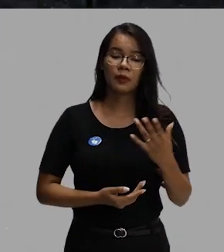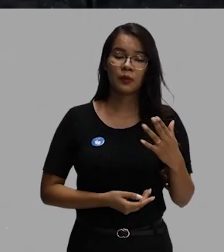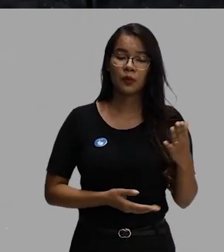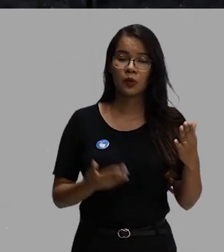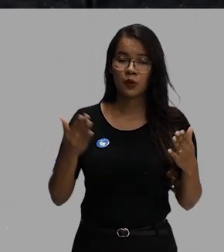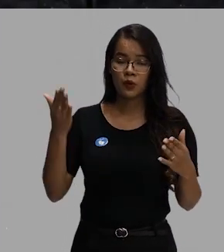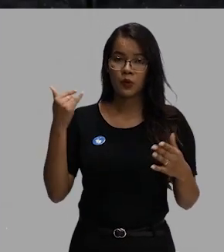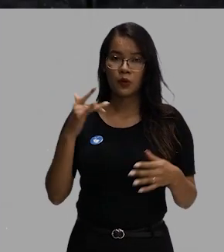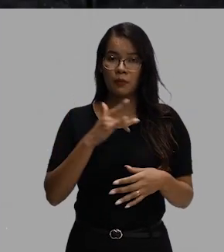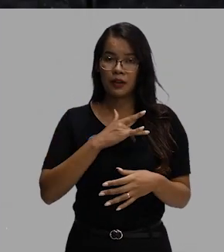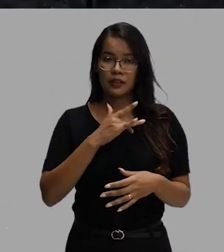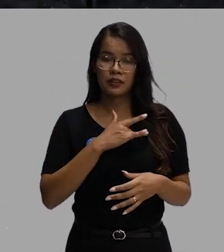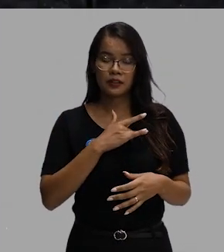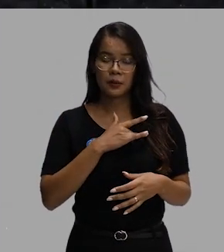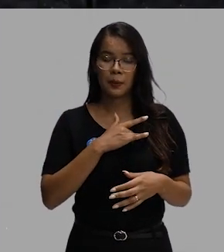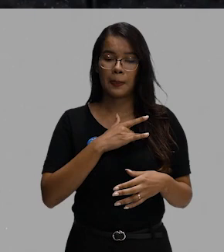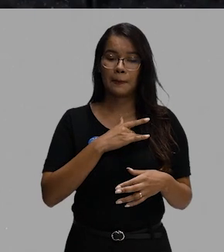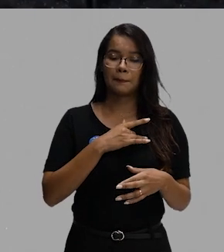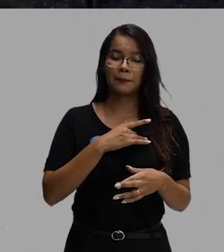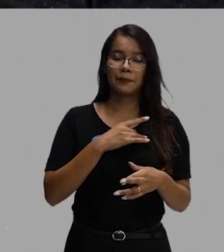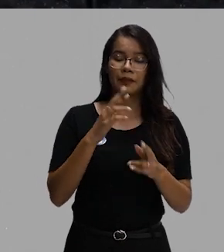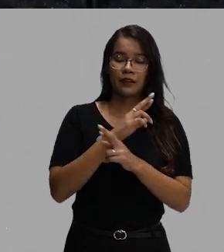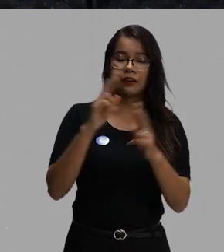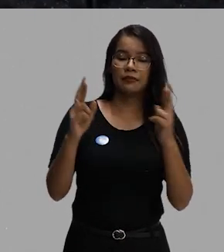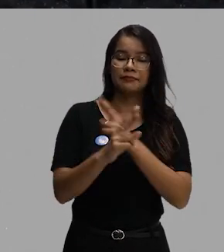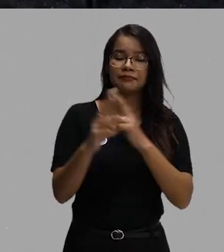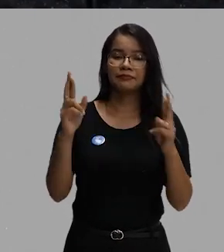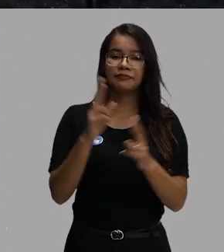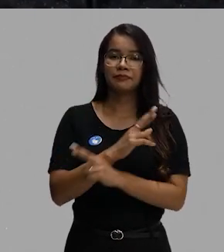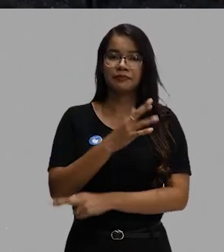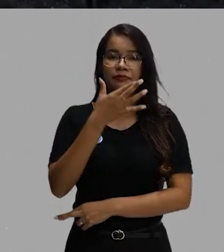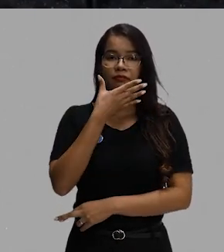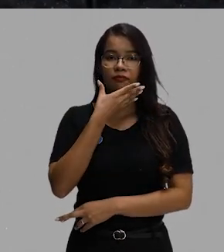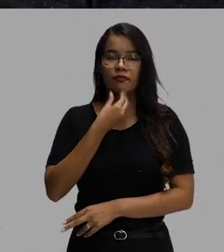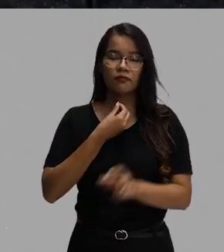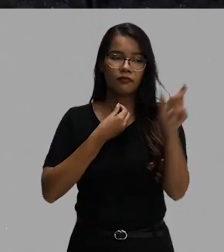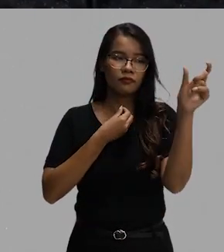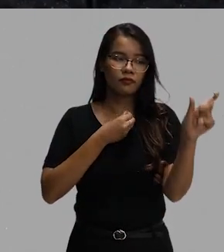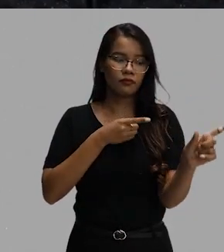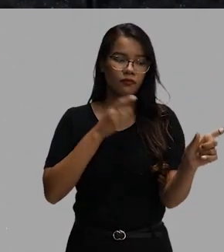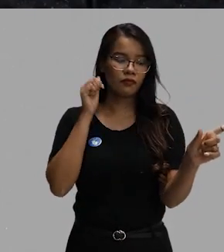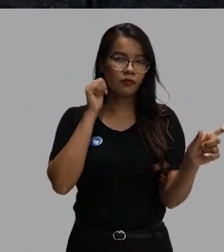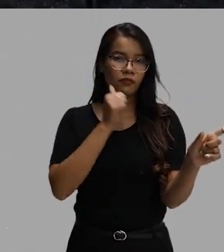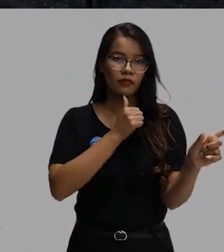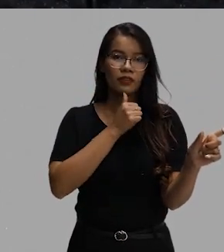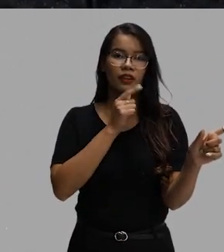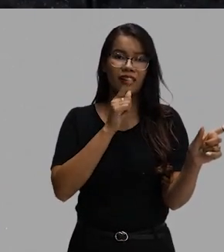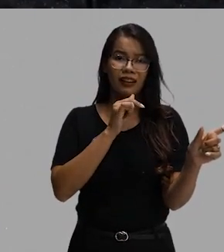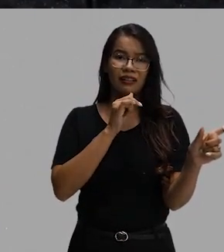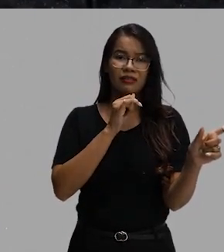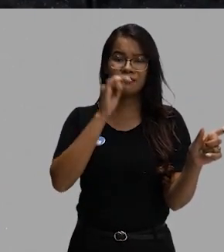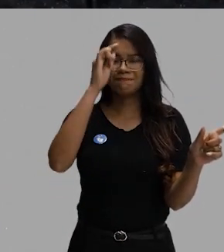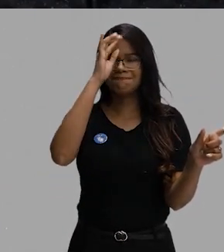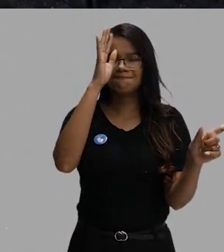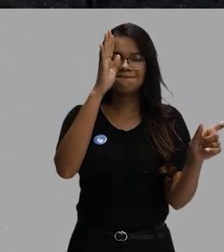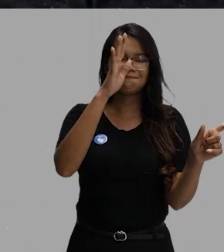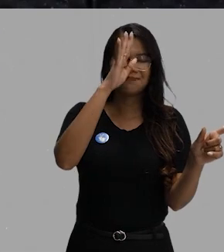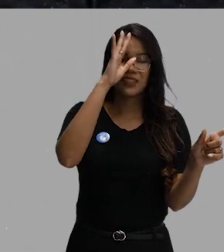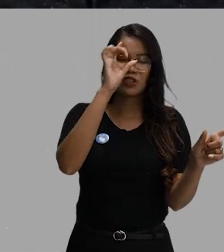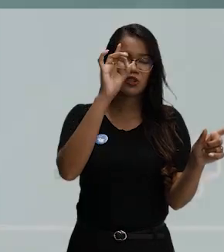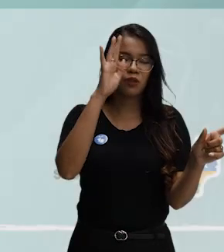relacionamento entre o homem e o seu objeto de desejo, né, entre o homem e a mulher, é algo utópico, é